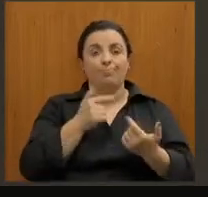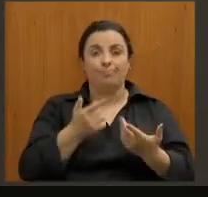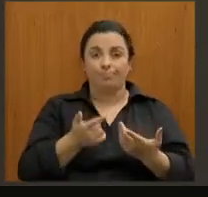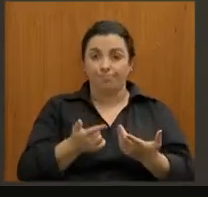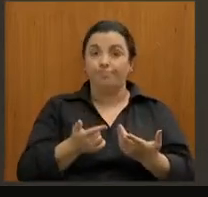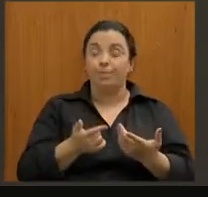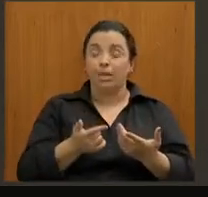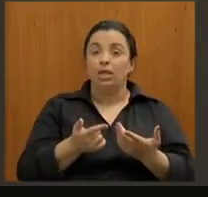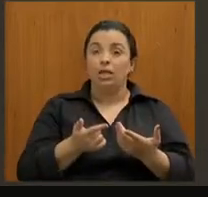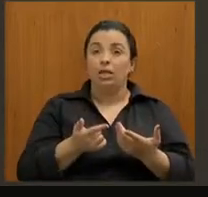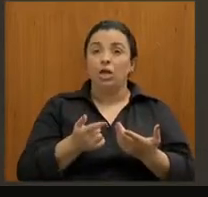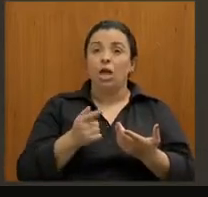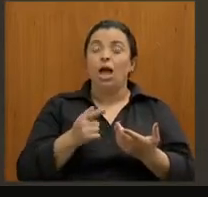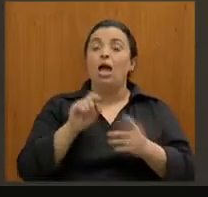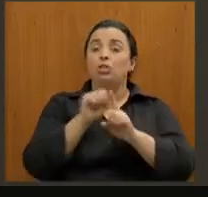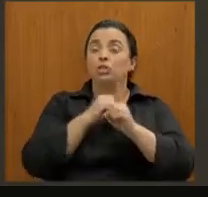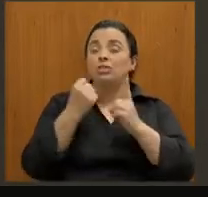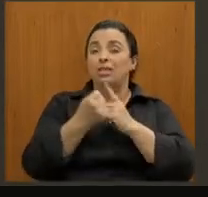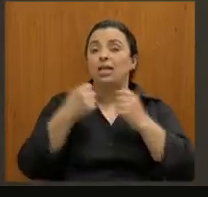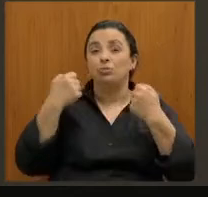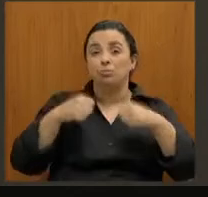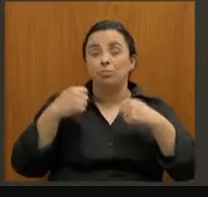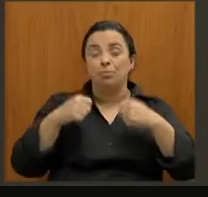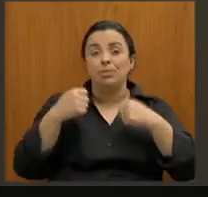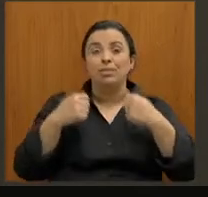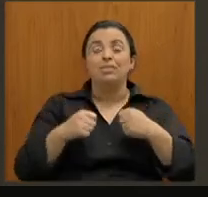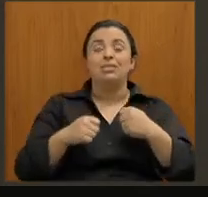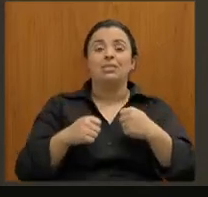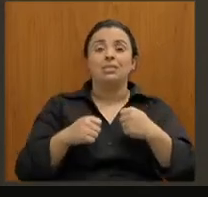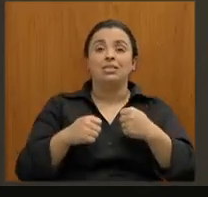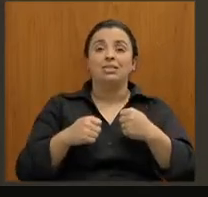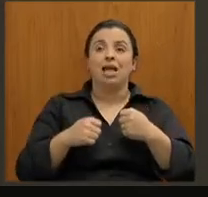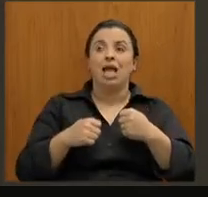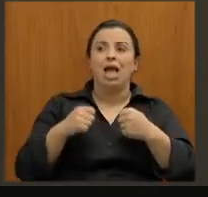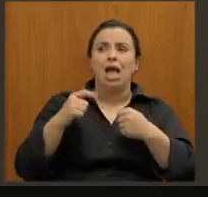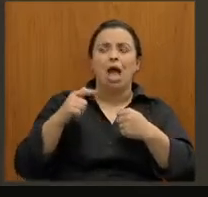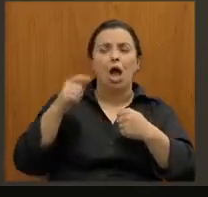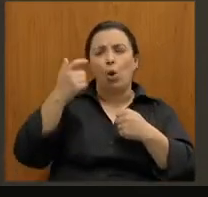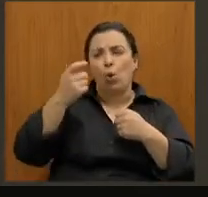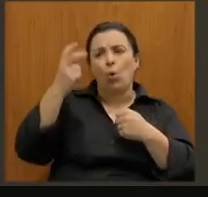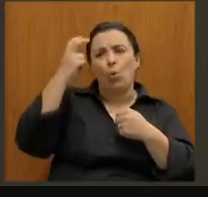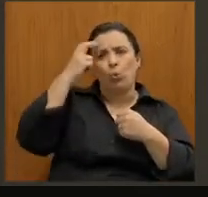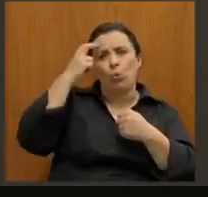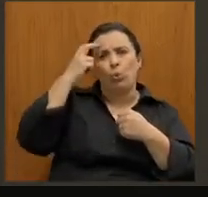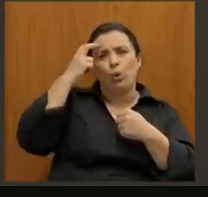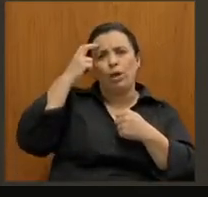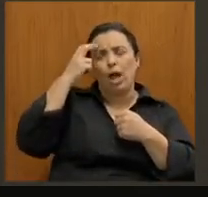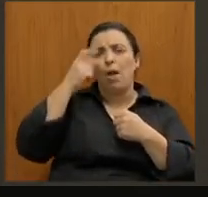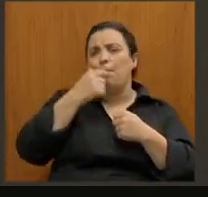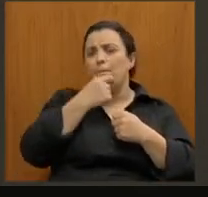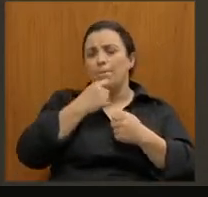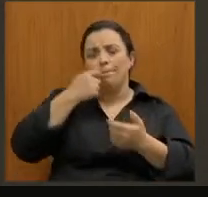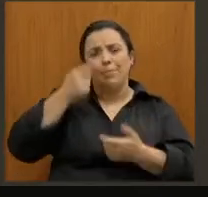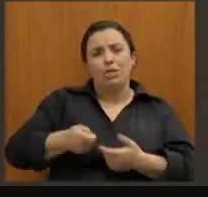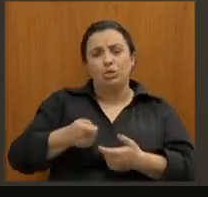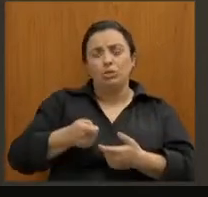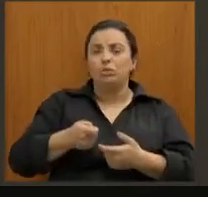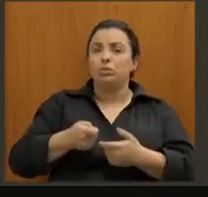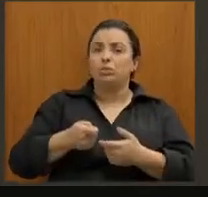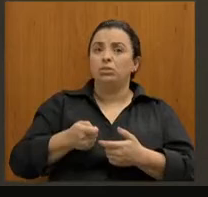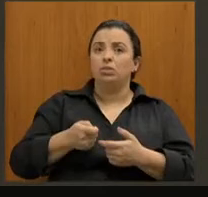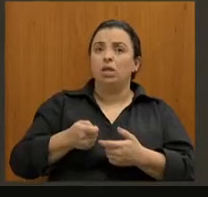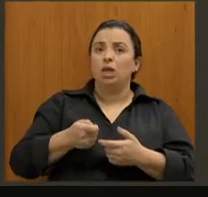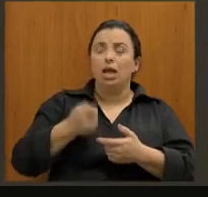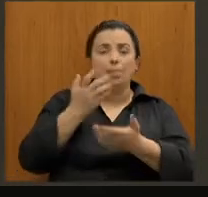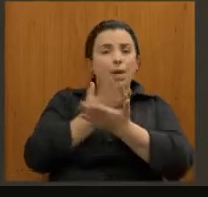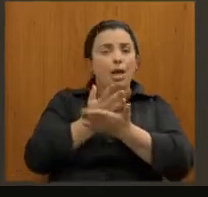ser diz construída com relação a cultura machista e não só isso ela precisa construir